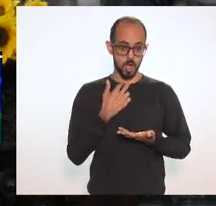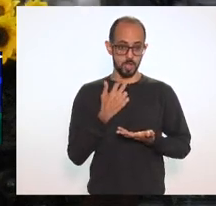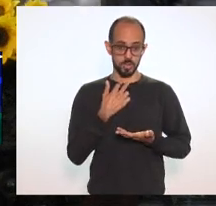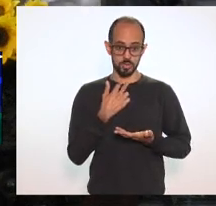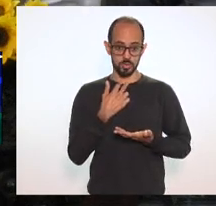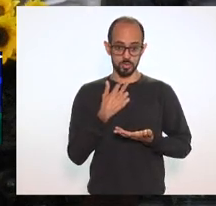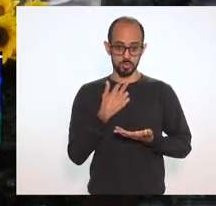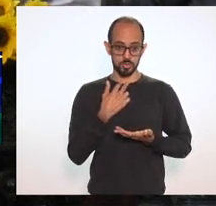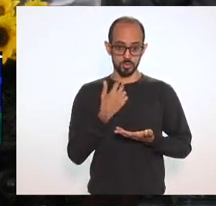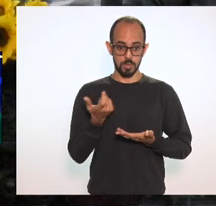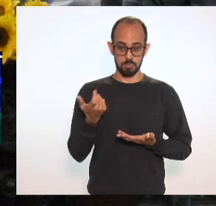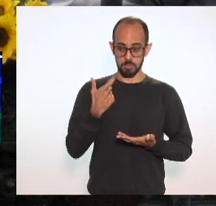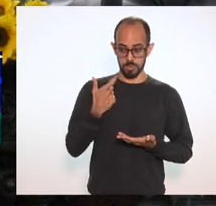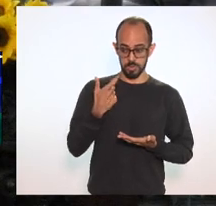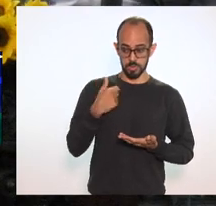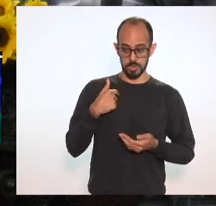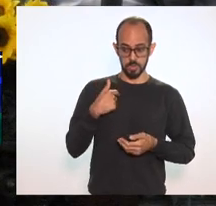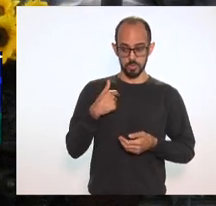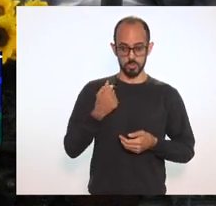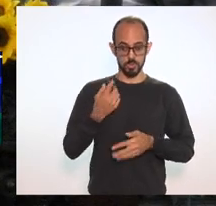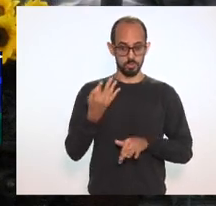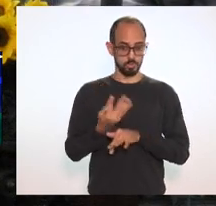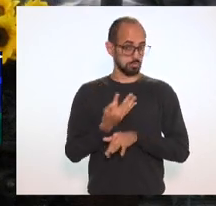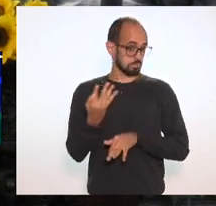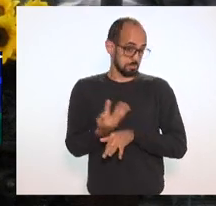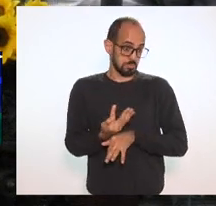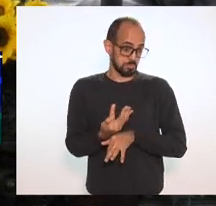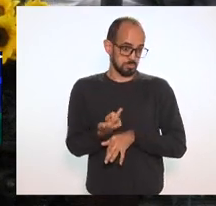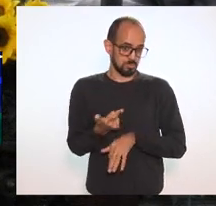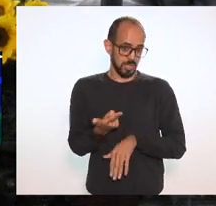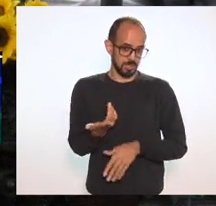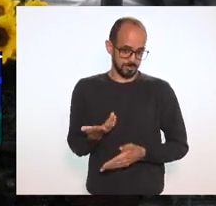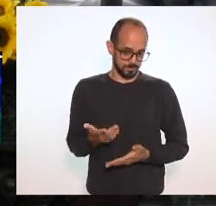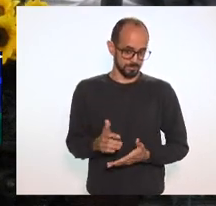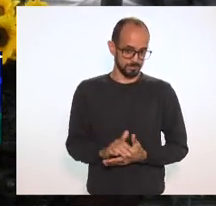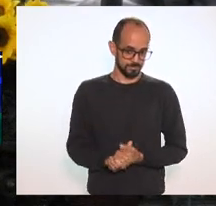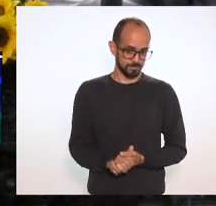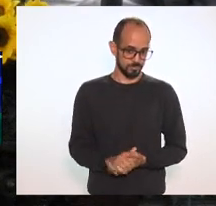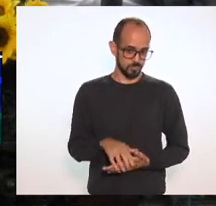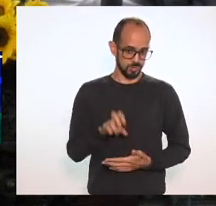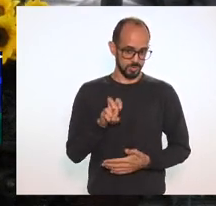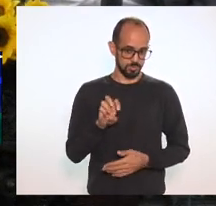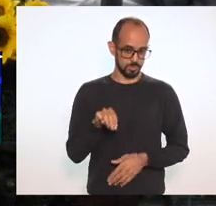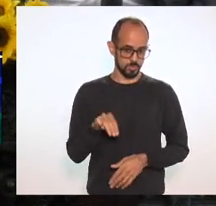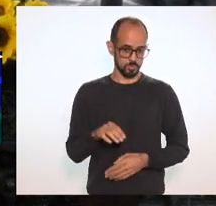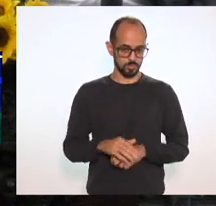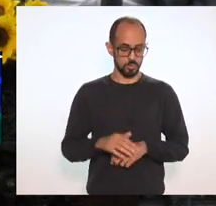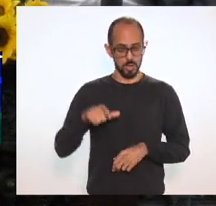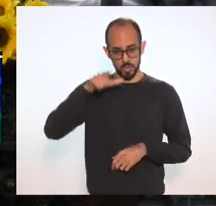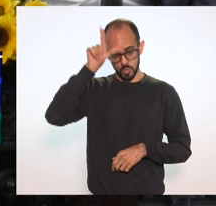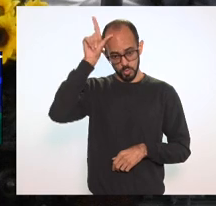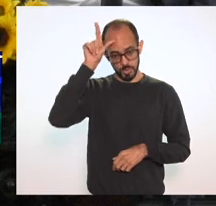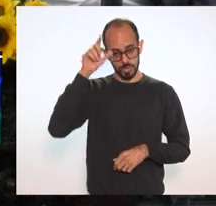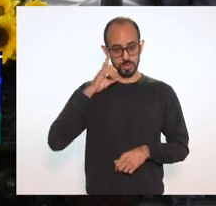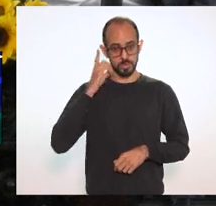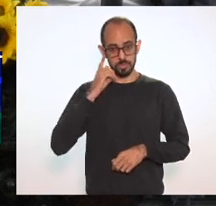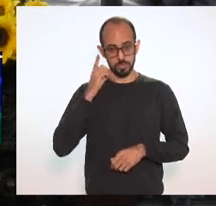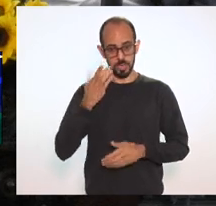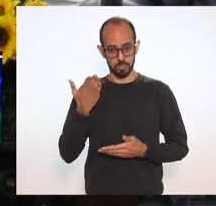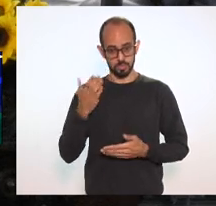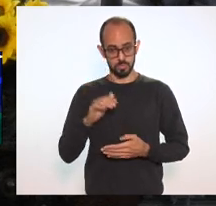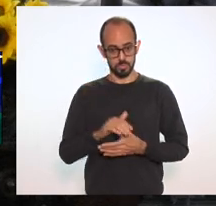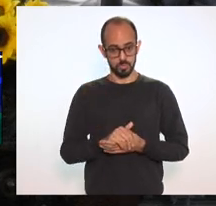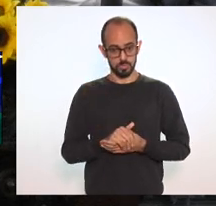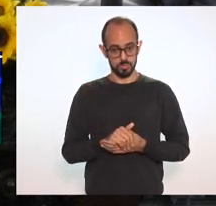então eu vou te amar eu vou conceder os cinco minutos Deputado Luiz é